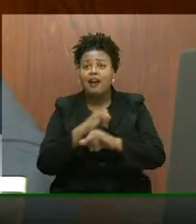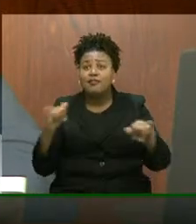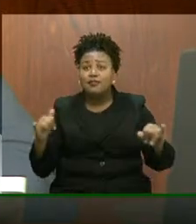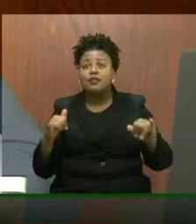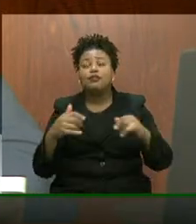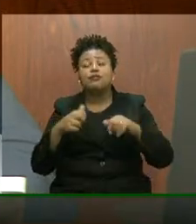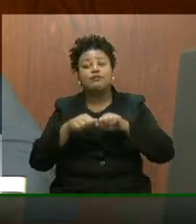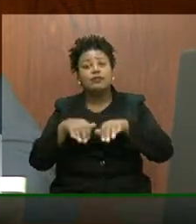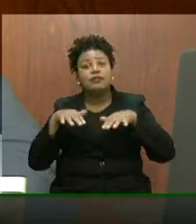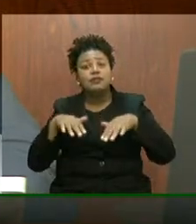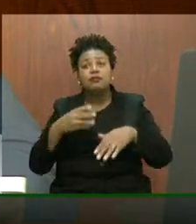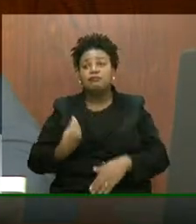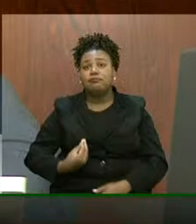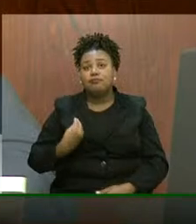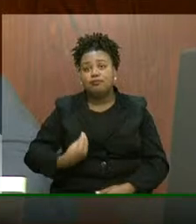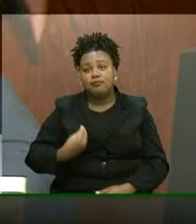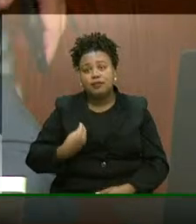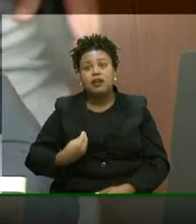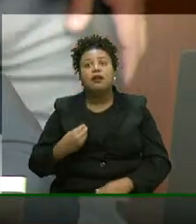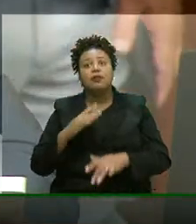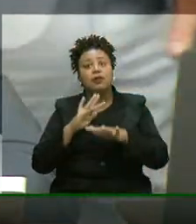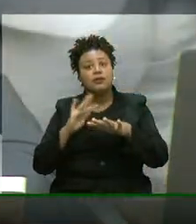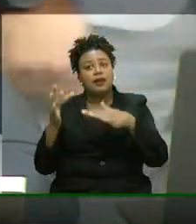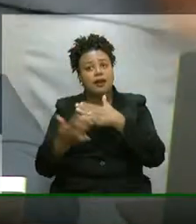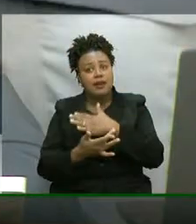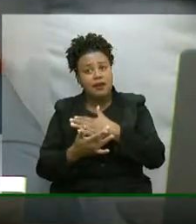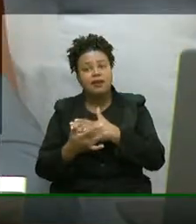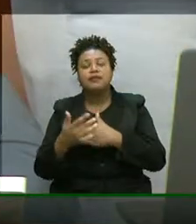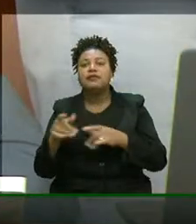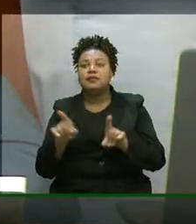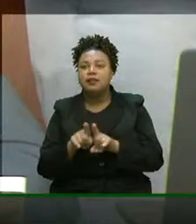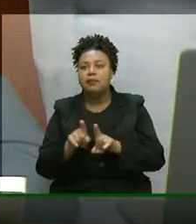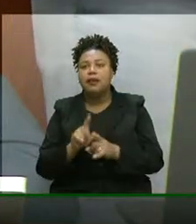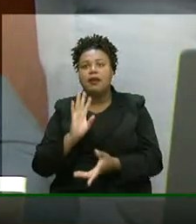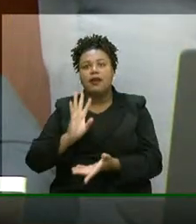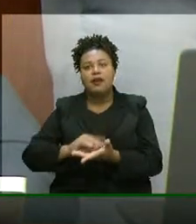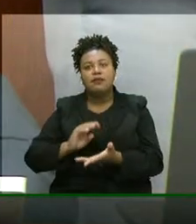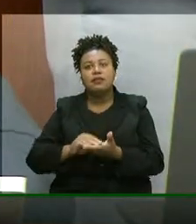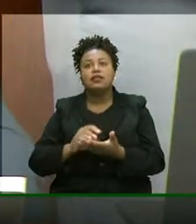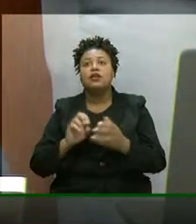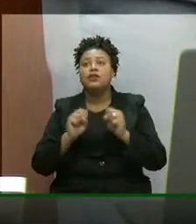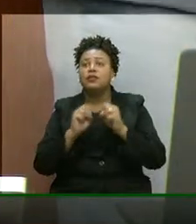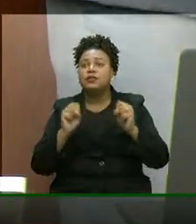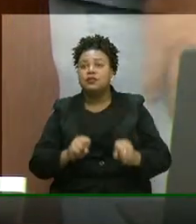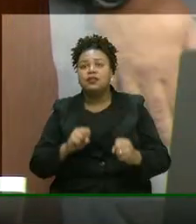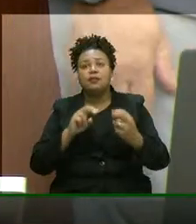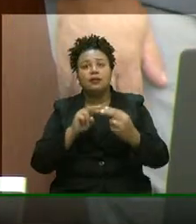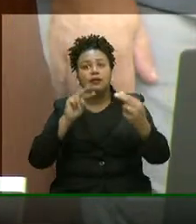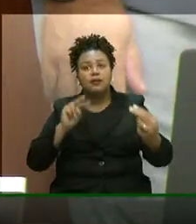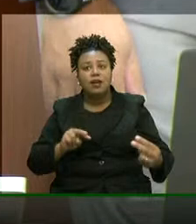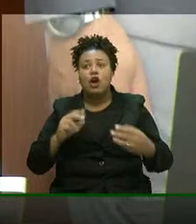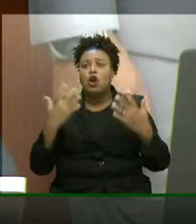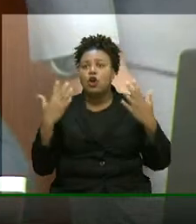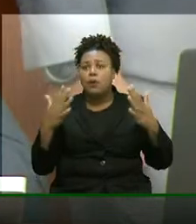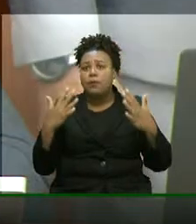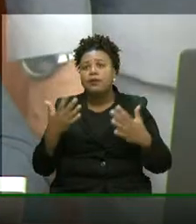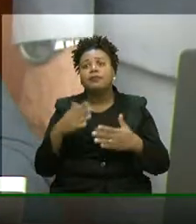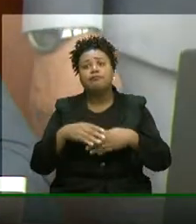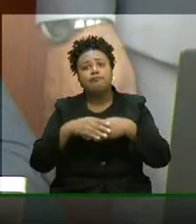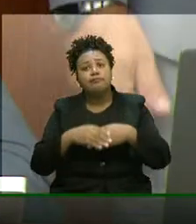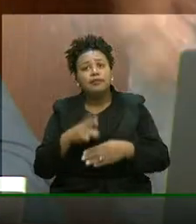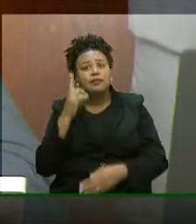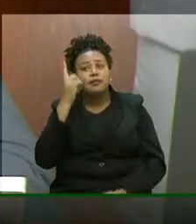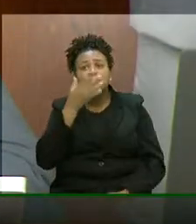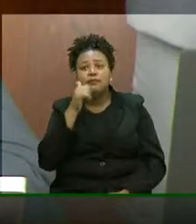sessão está sendo transmitida ao vivo pelos canais da TV Assembleia e pelos registros da gravação do sistema de deliberação remota. Saúdo, senhores deputados,